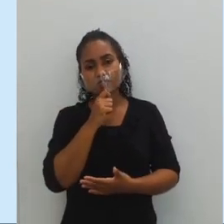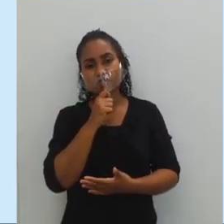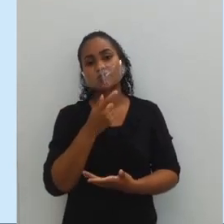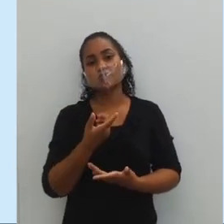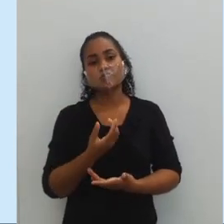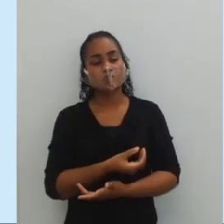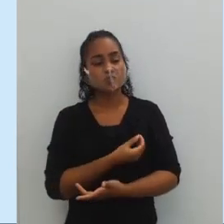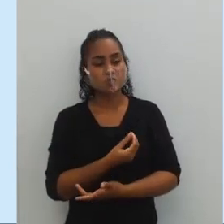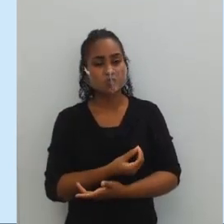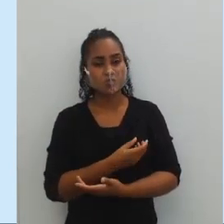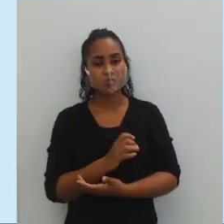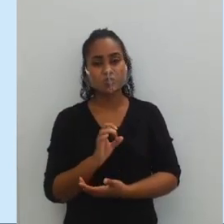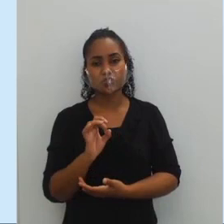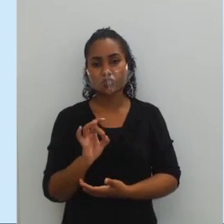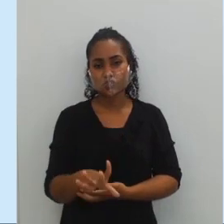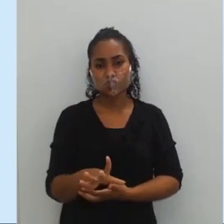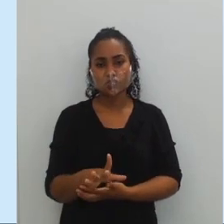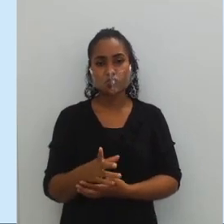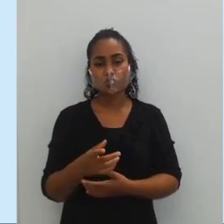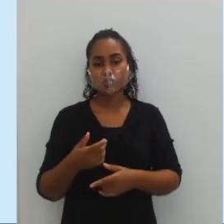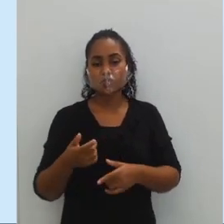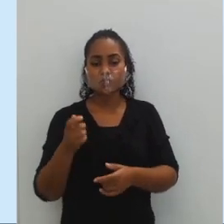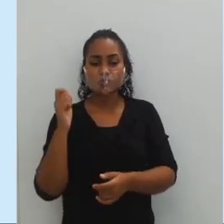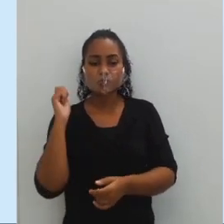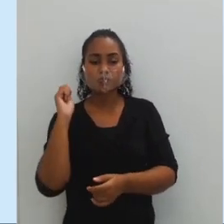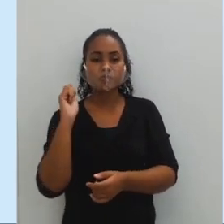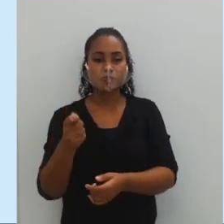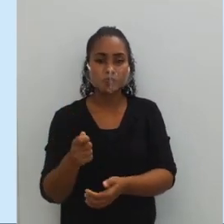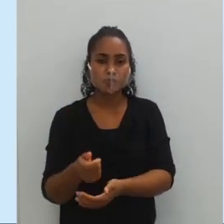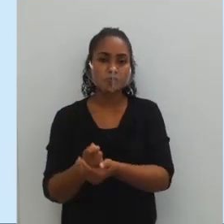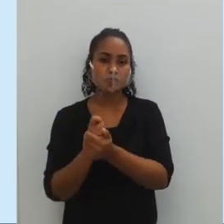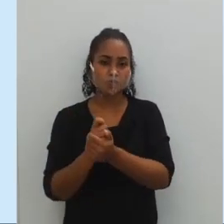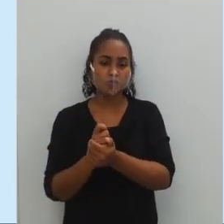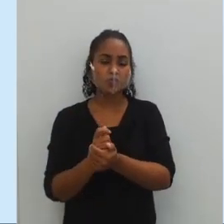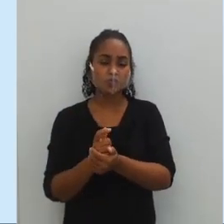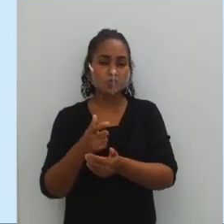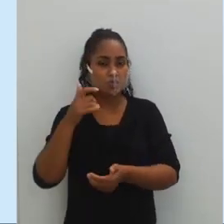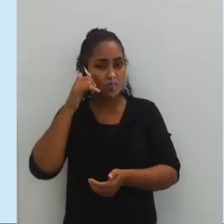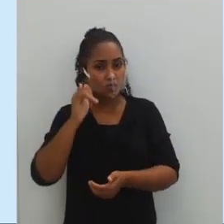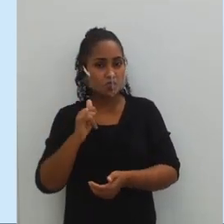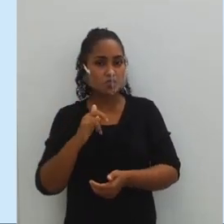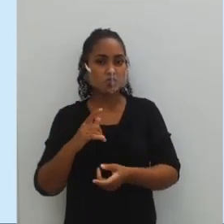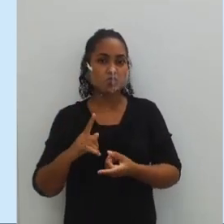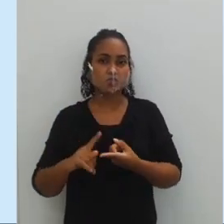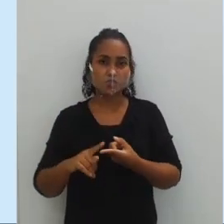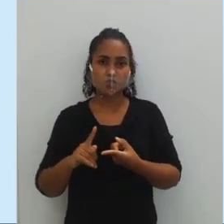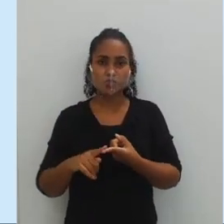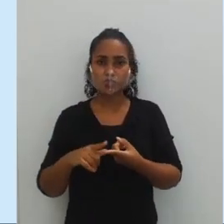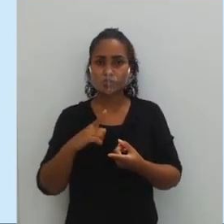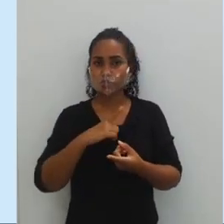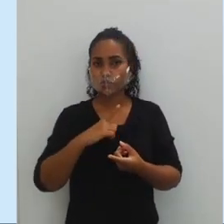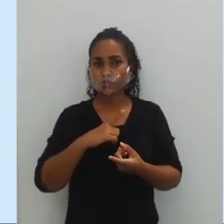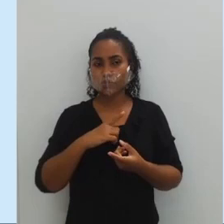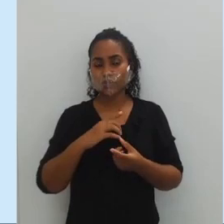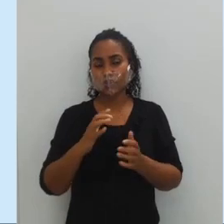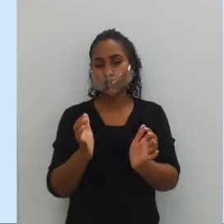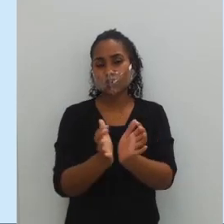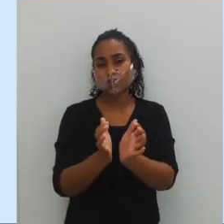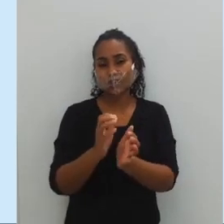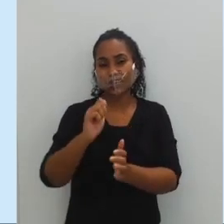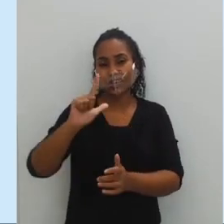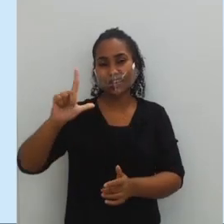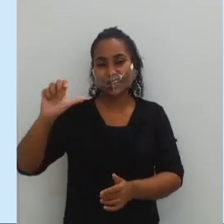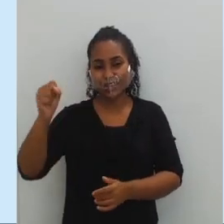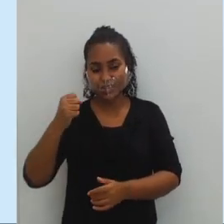da sobrevivência. Então, não somente a questão da caça e da pesca, como também a proteção das aldeias, a proteção dos clãs,